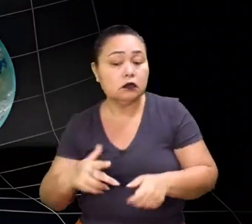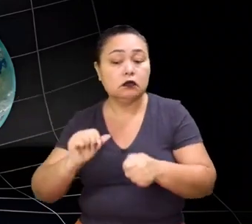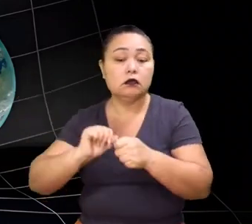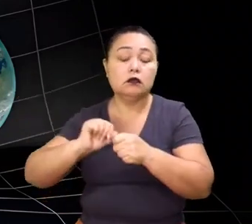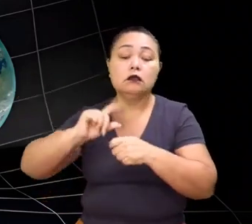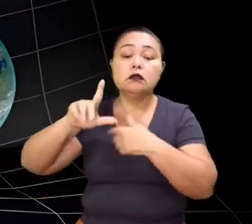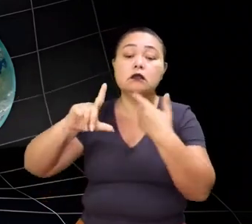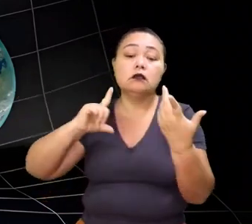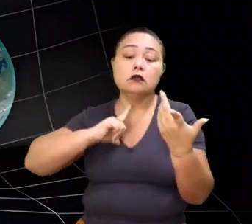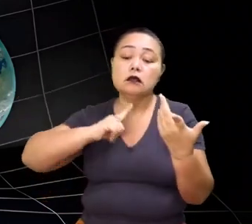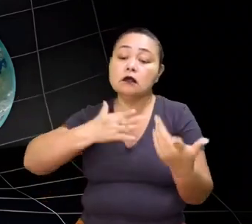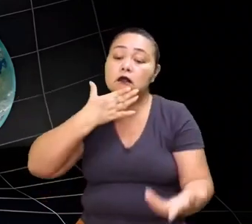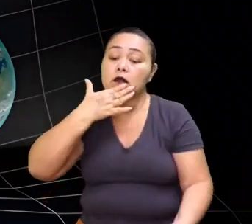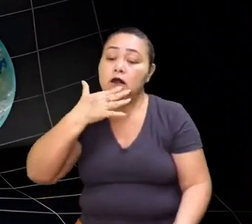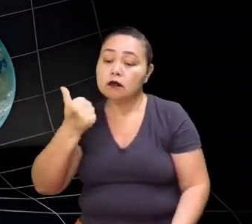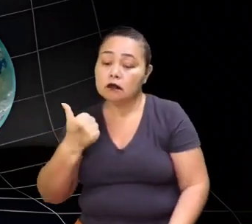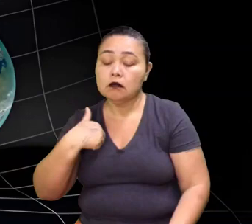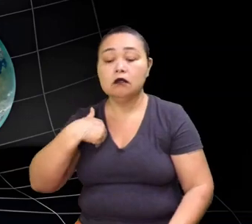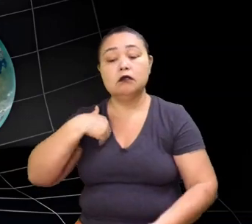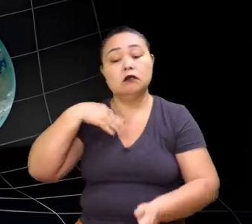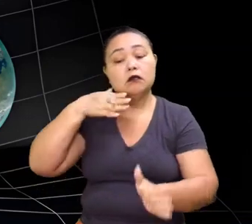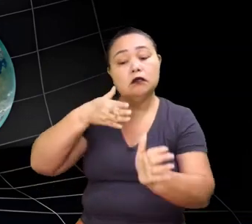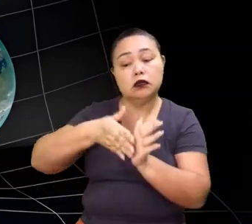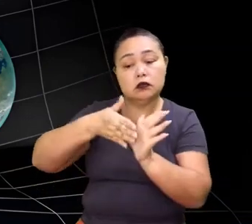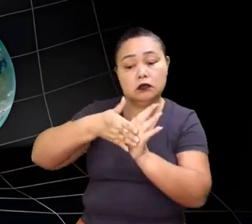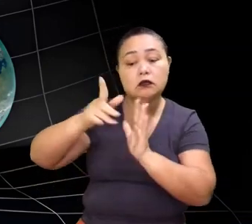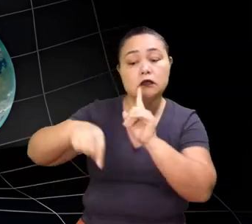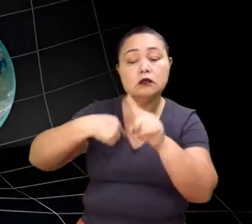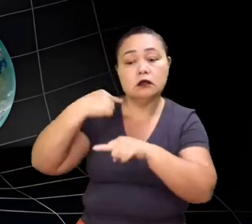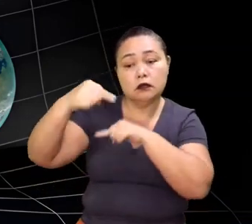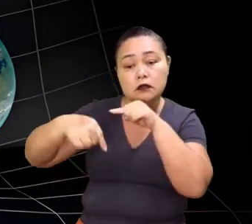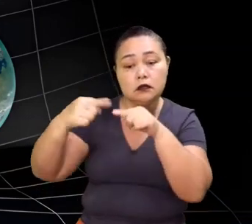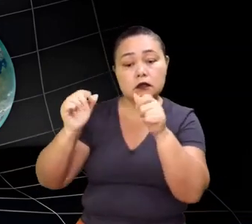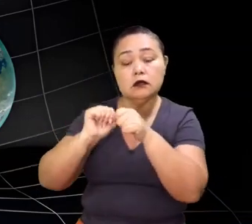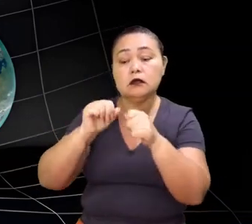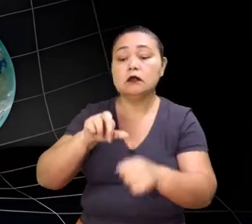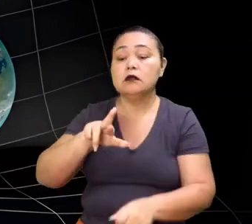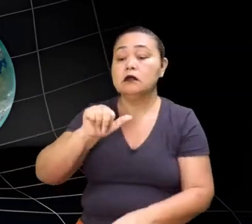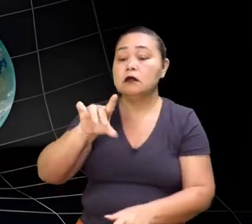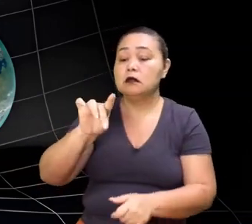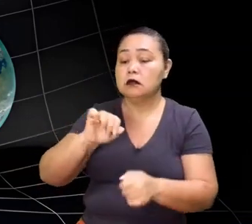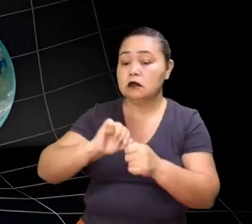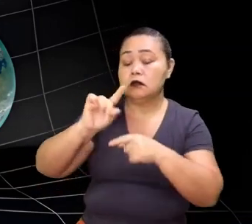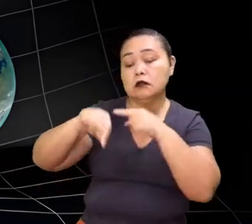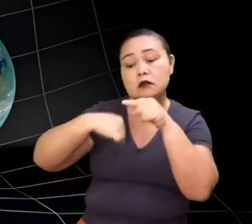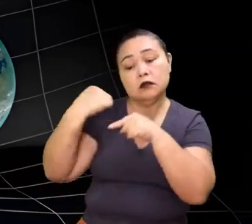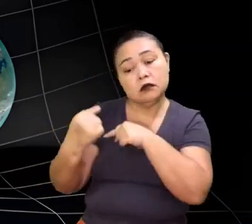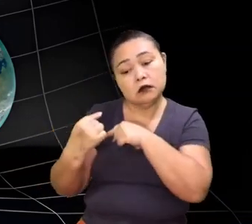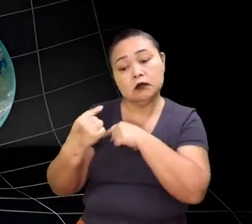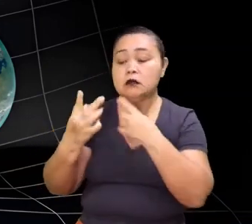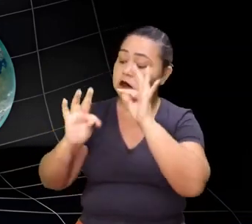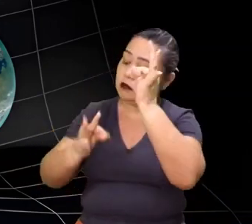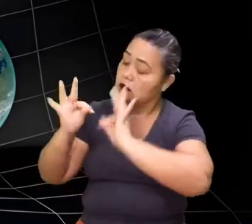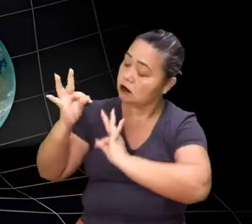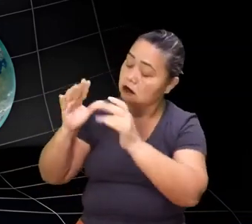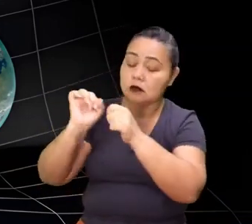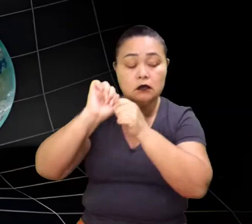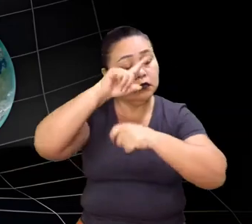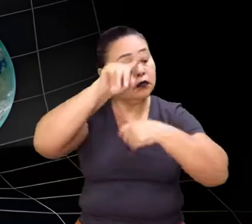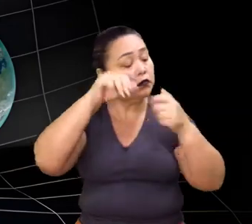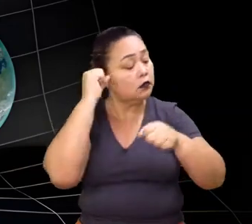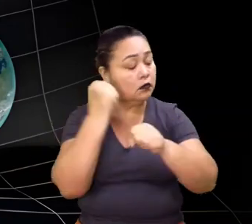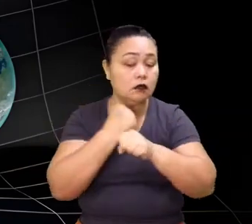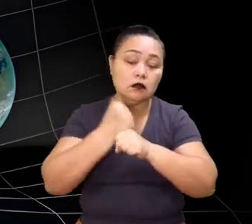possível tem o melhor rendimento é isso est vamos falar daqui a pouco sobre o rendimento de uma máquina Tem a parte tecnologia Tem a parte da